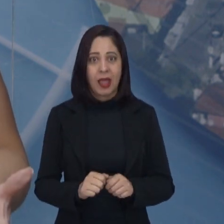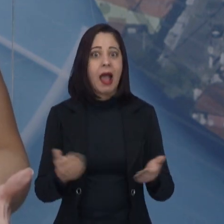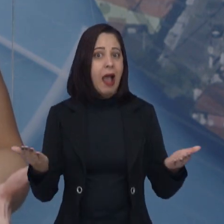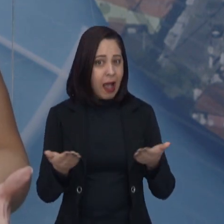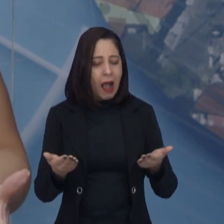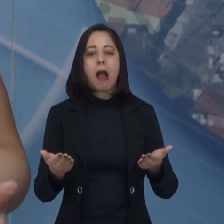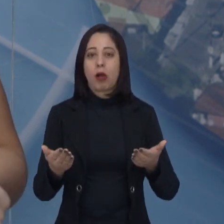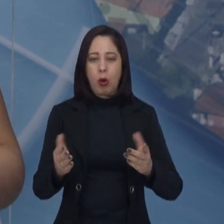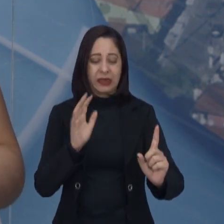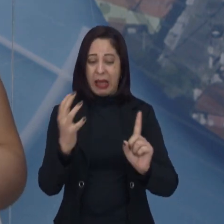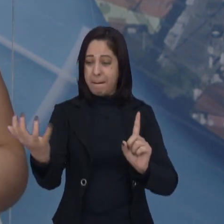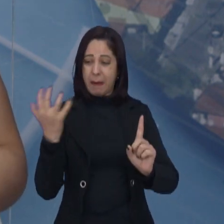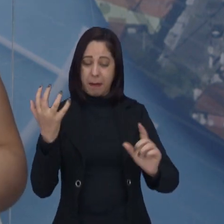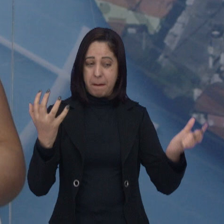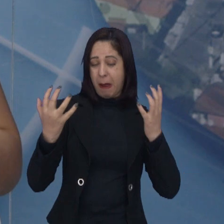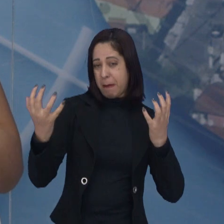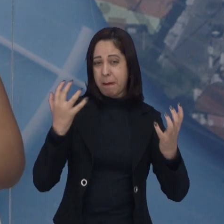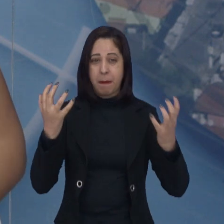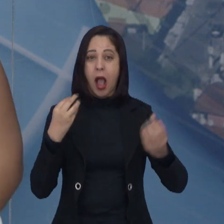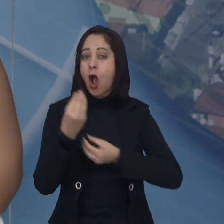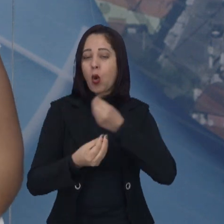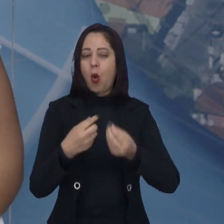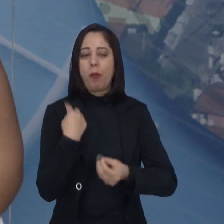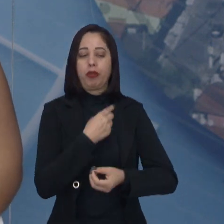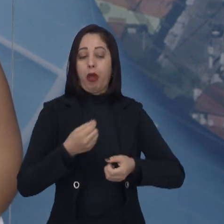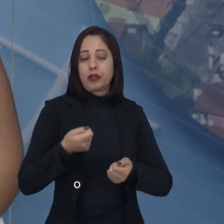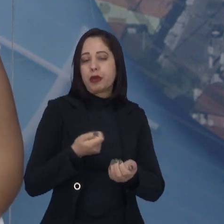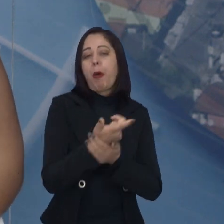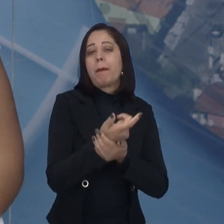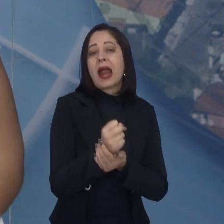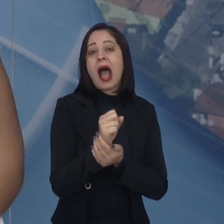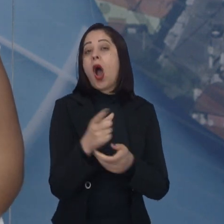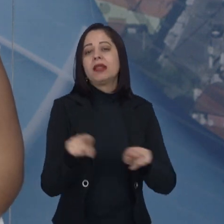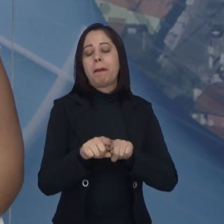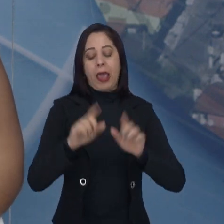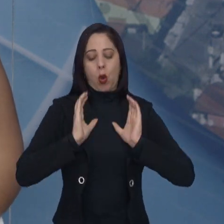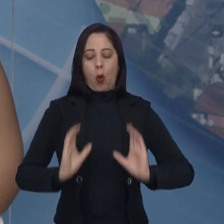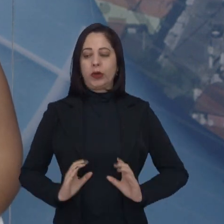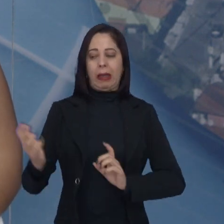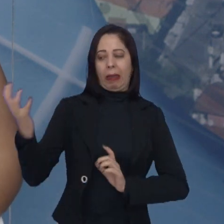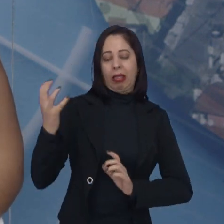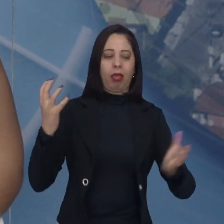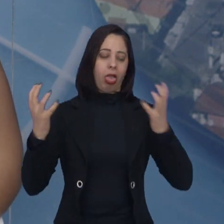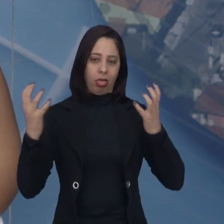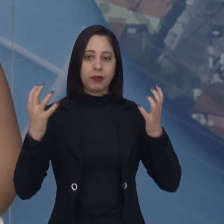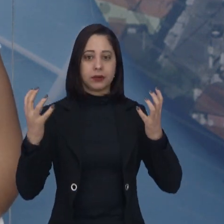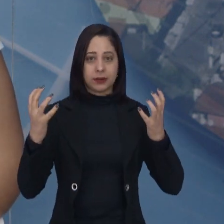expansão, impactando o nosso consumo e até comportamento. E é justamente o nosso tema do Diálogos de